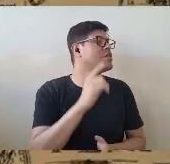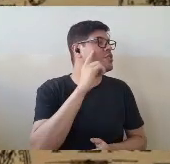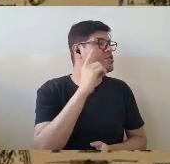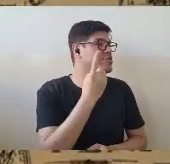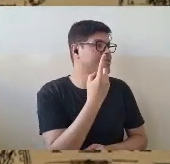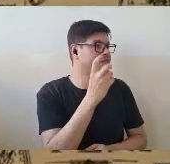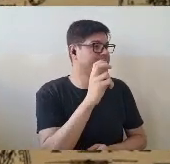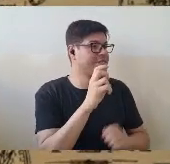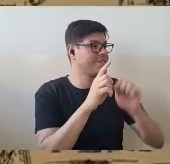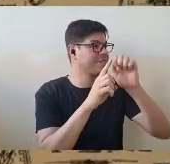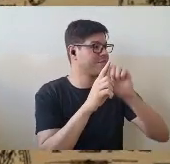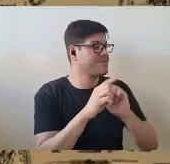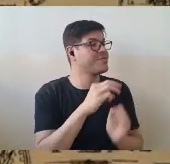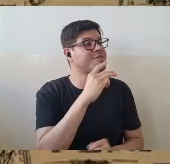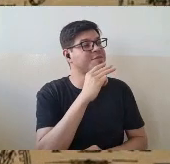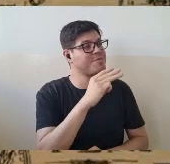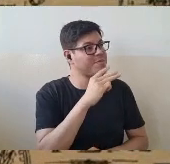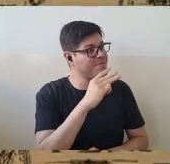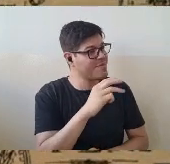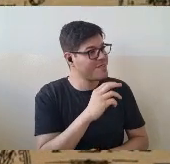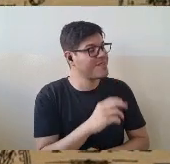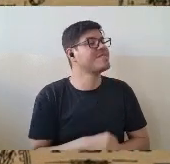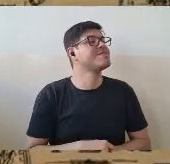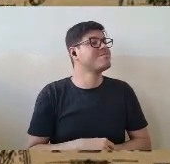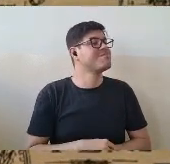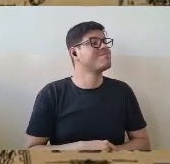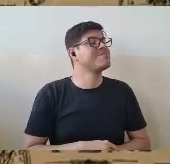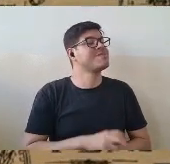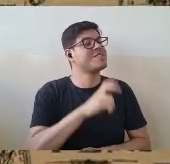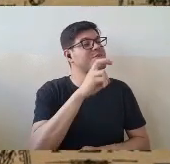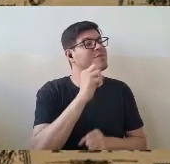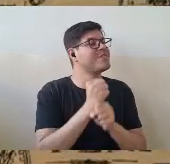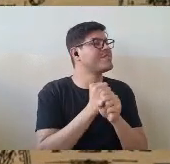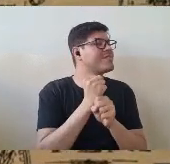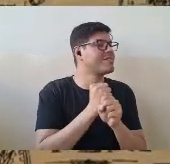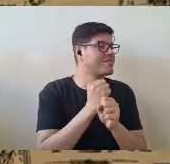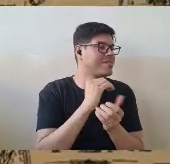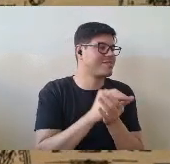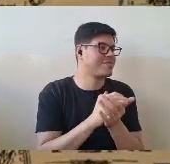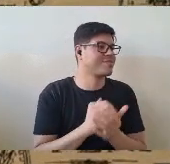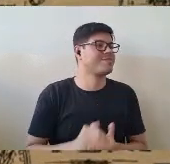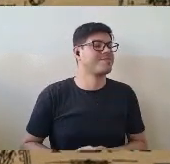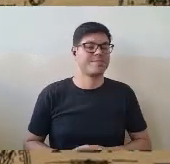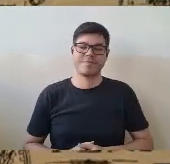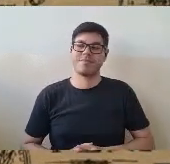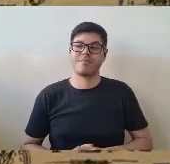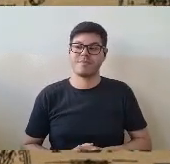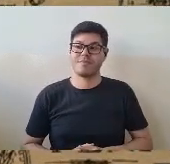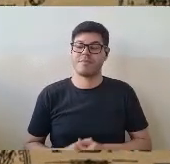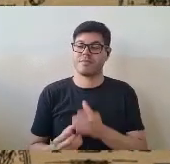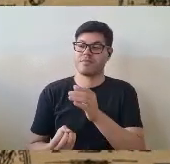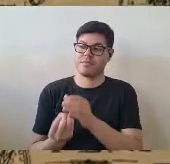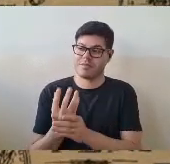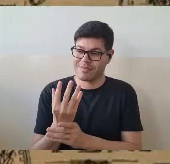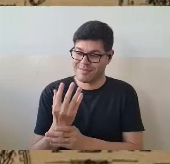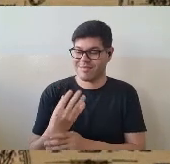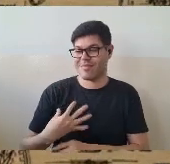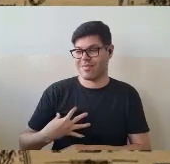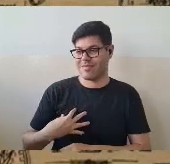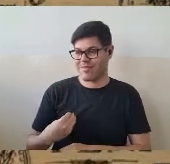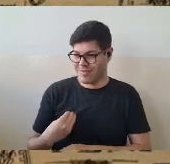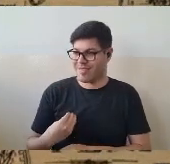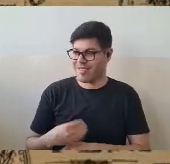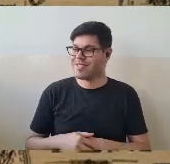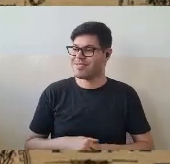beleza. Bodas de ouro. Beleza. E daí surgiram os filhos, né? Mas o Jardelzinho, a gente fala Jardelzinho, puxa do homem